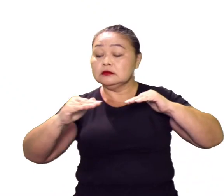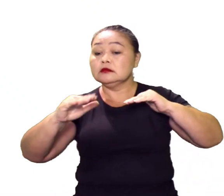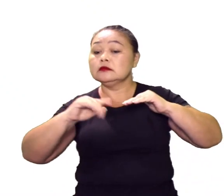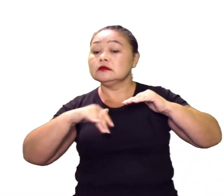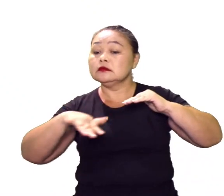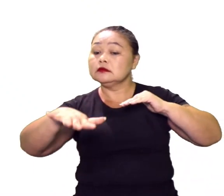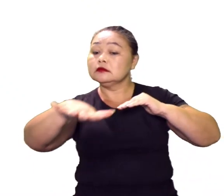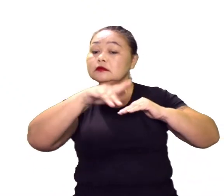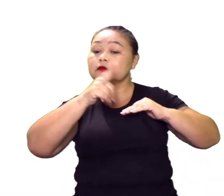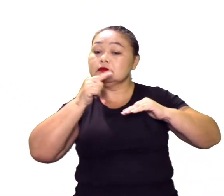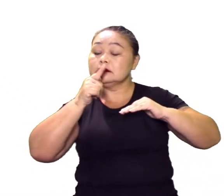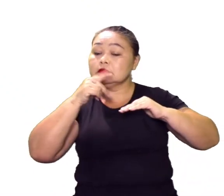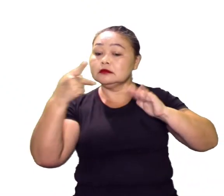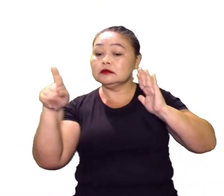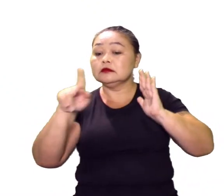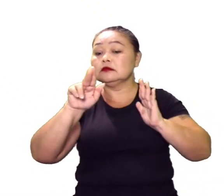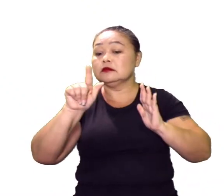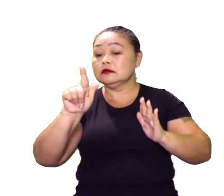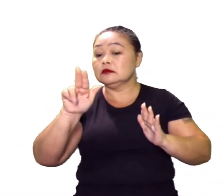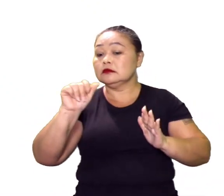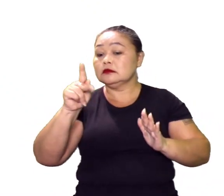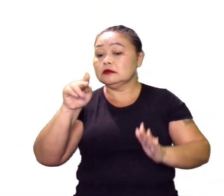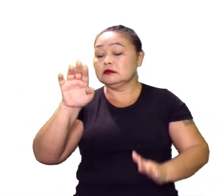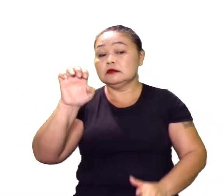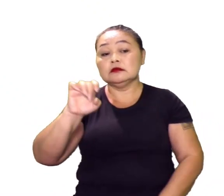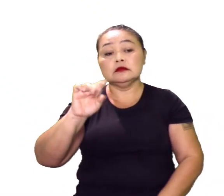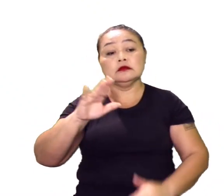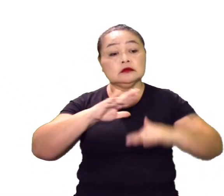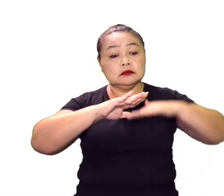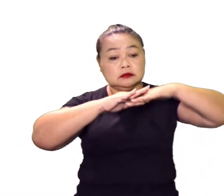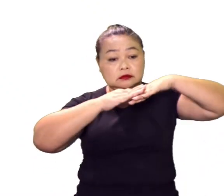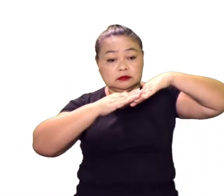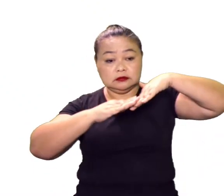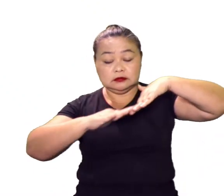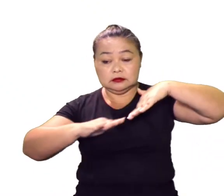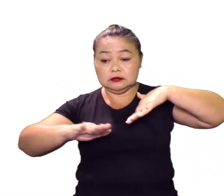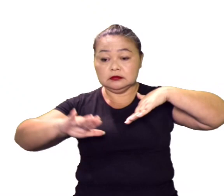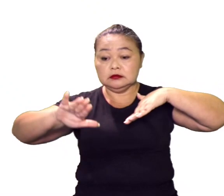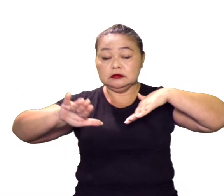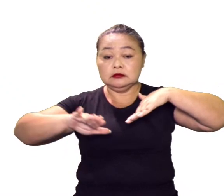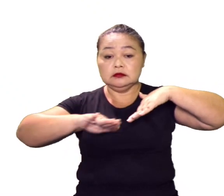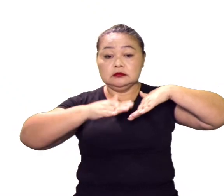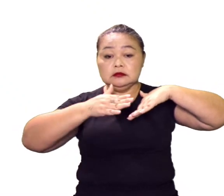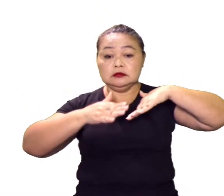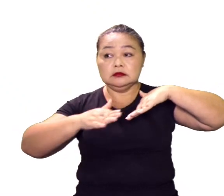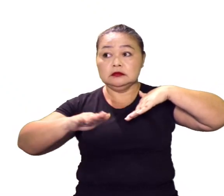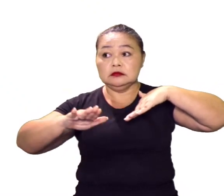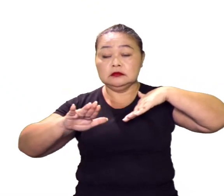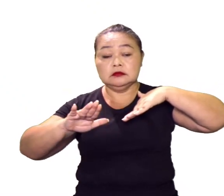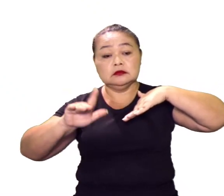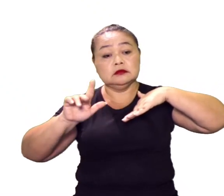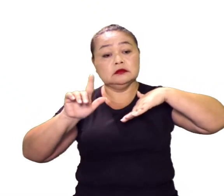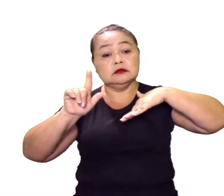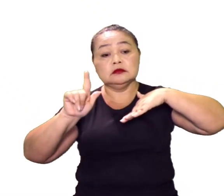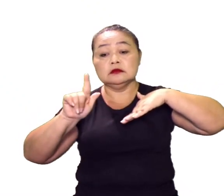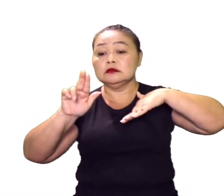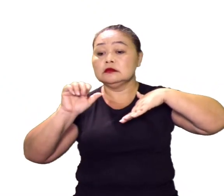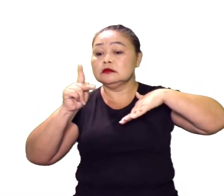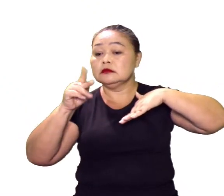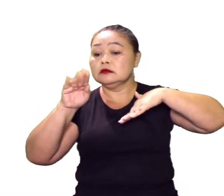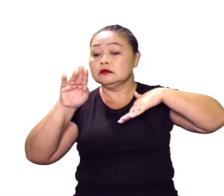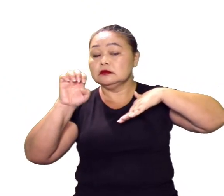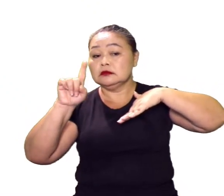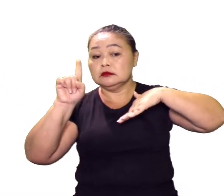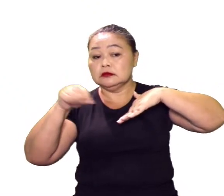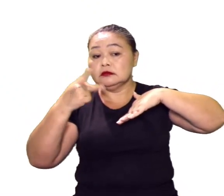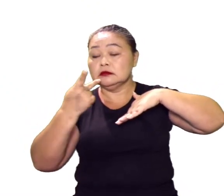Perfeito. Depois nós temos a depressão do Rio Guaporé, que é uma área que nós temos também